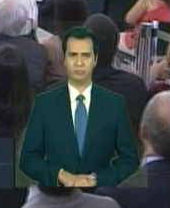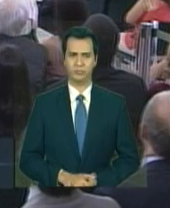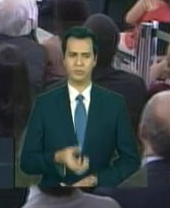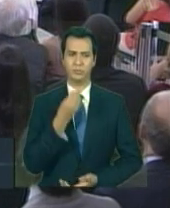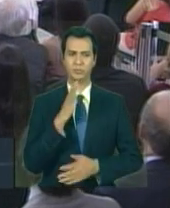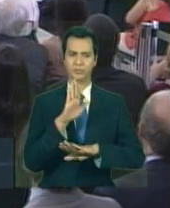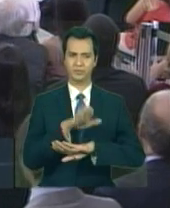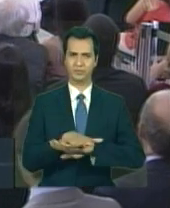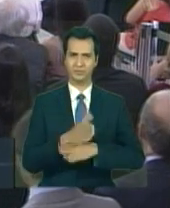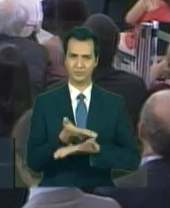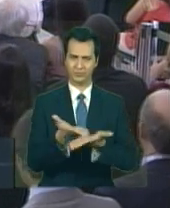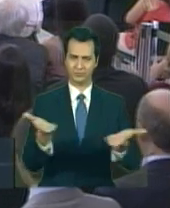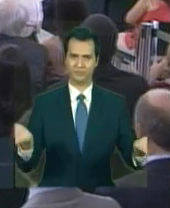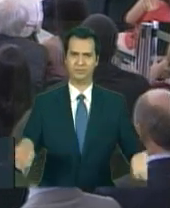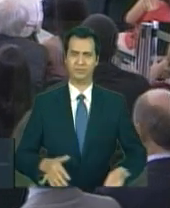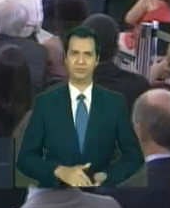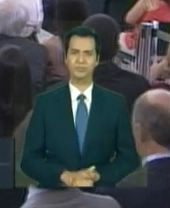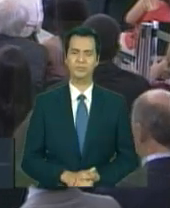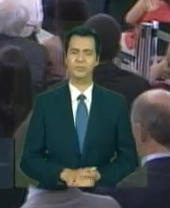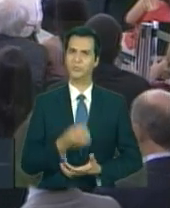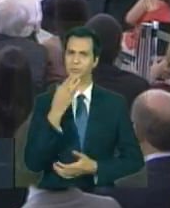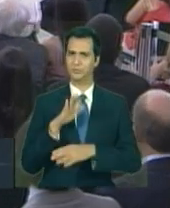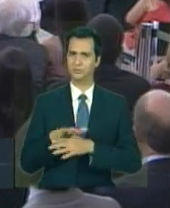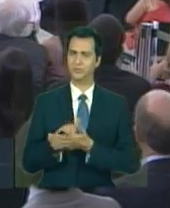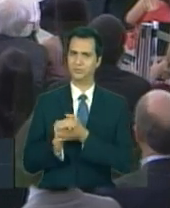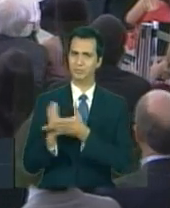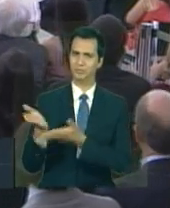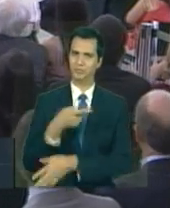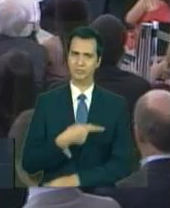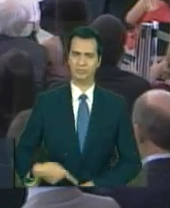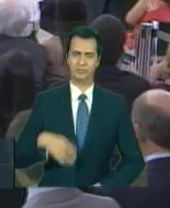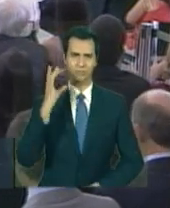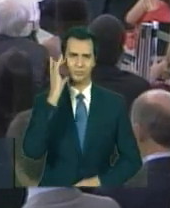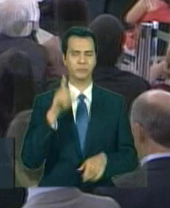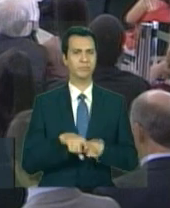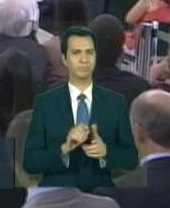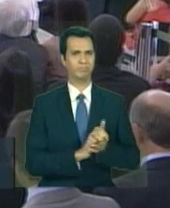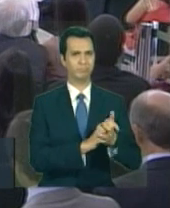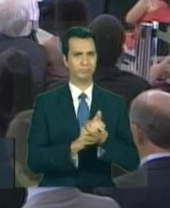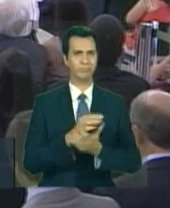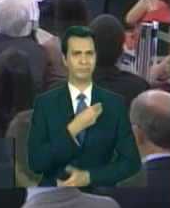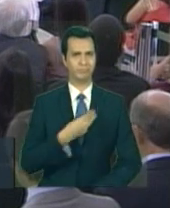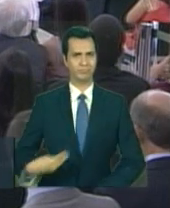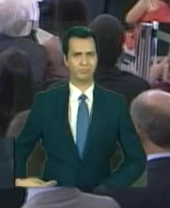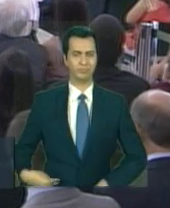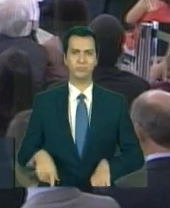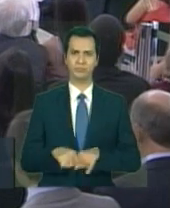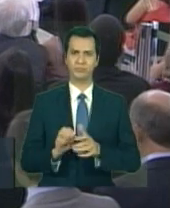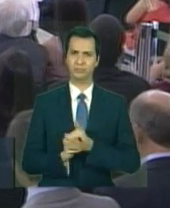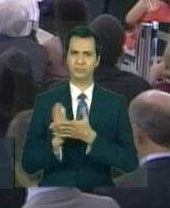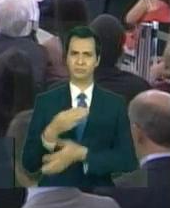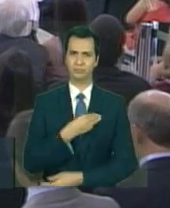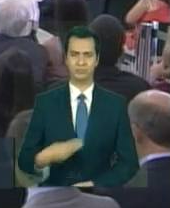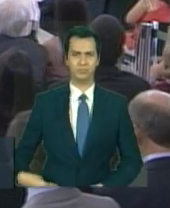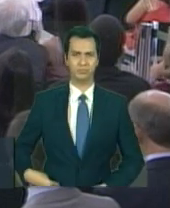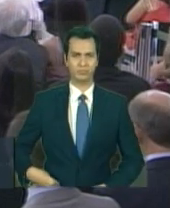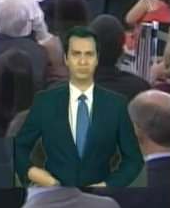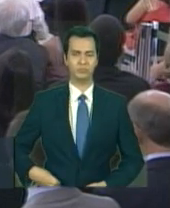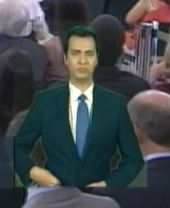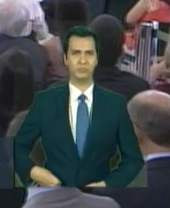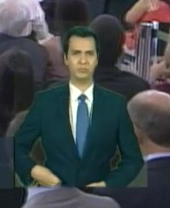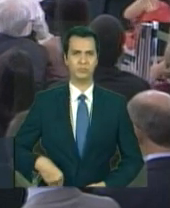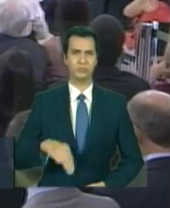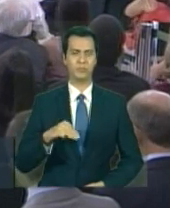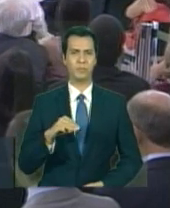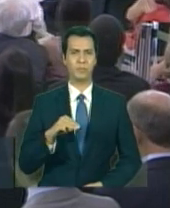Boa tarde a todos, presidenta Dilma, ministros, ministro da Ciência e Tecnologia, em